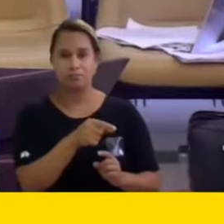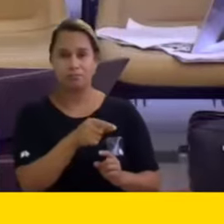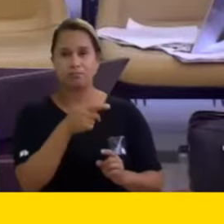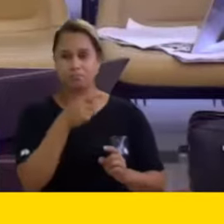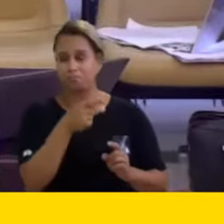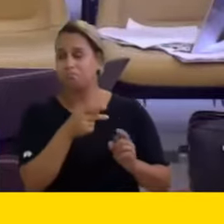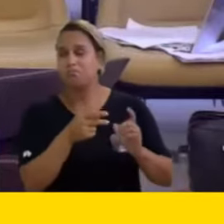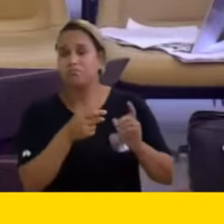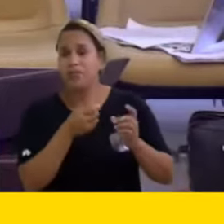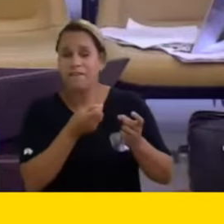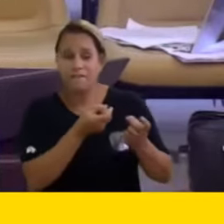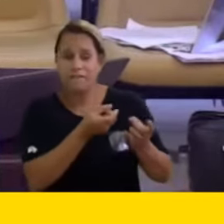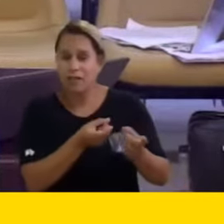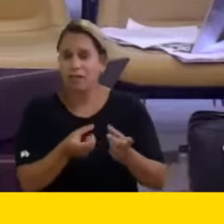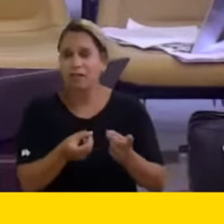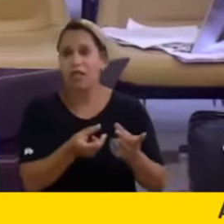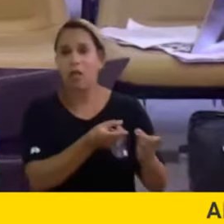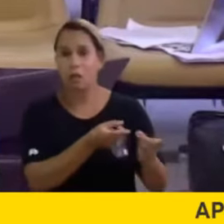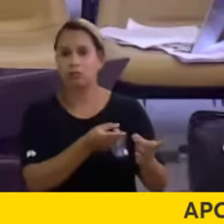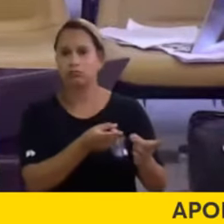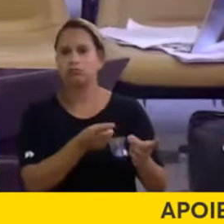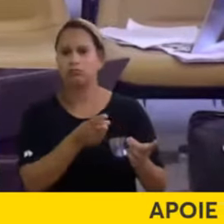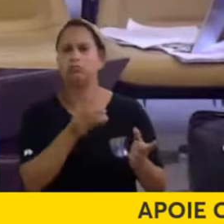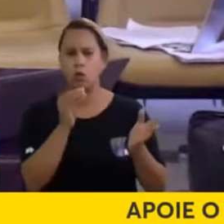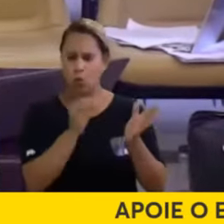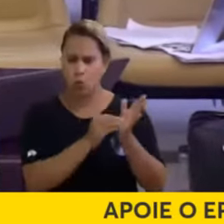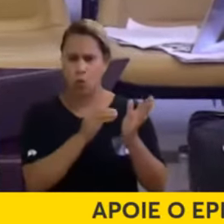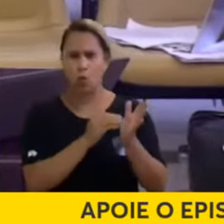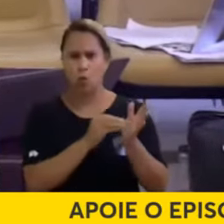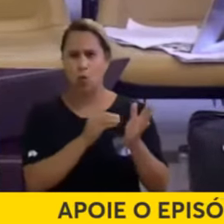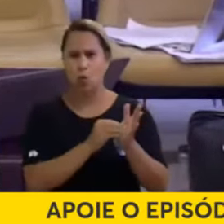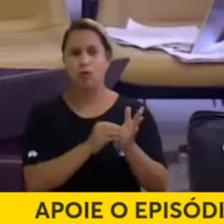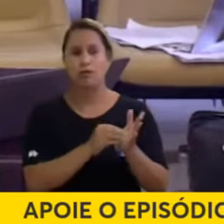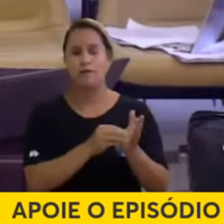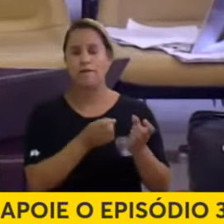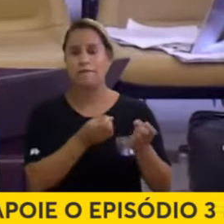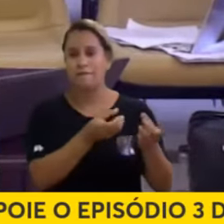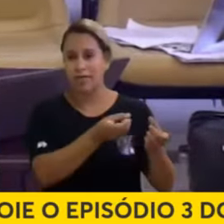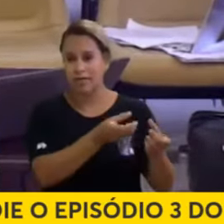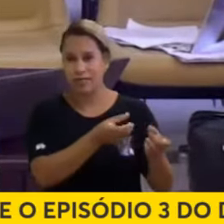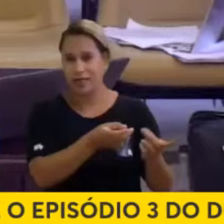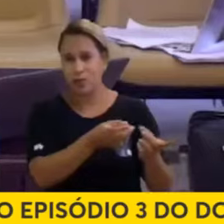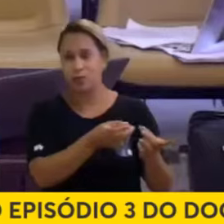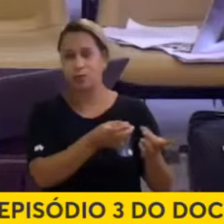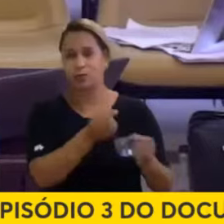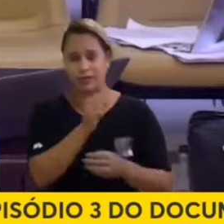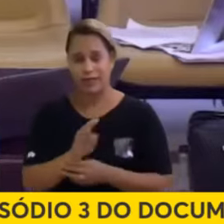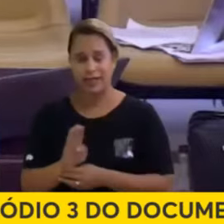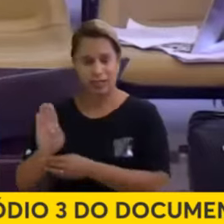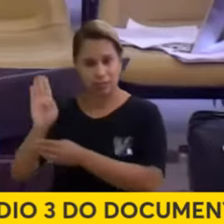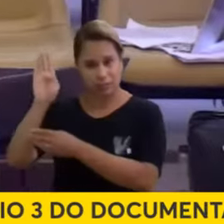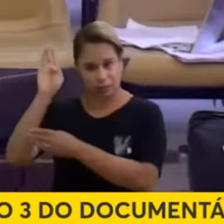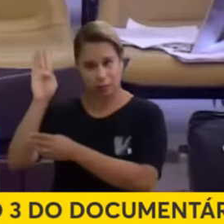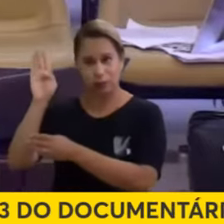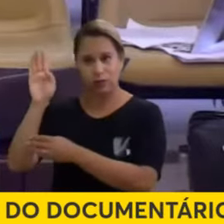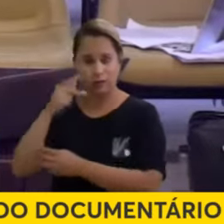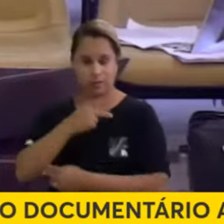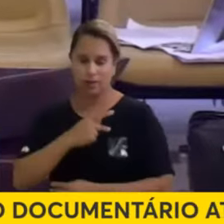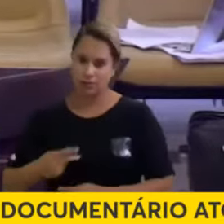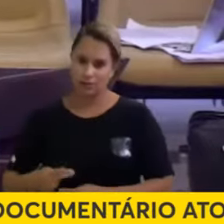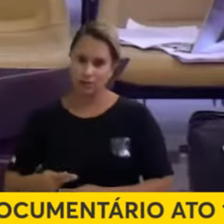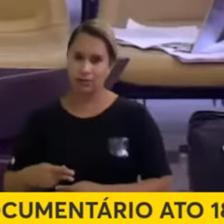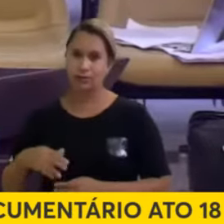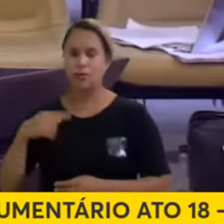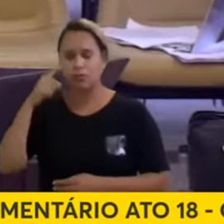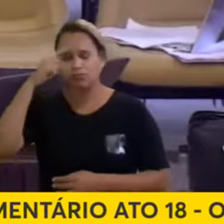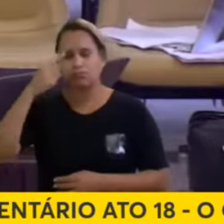estava nas iniciais consta que ele teria vendido a candidatura a presidência dele e aí então ele decidiu ser candidato em São Paulo aí como